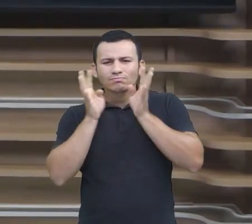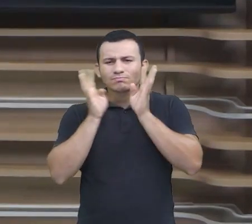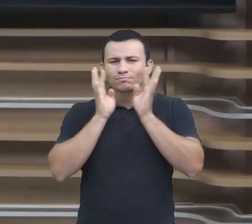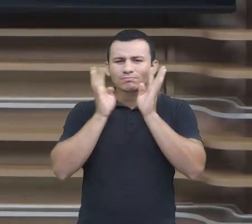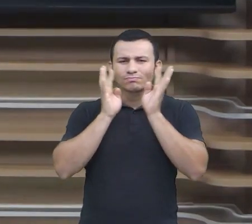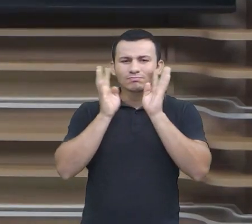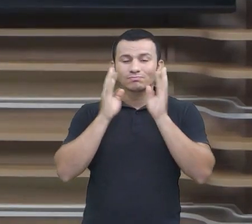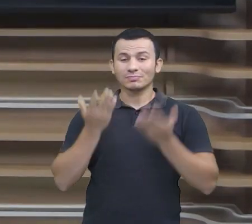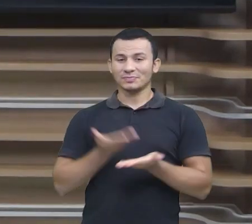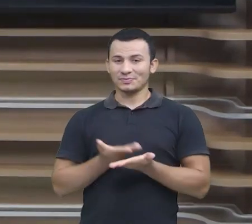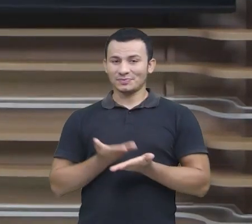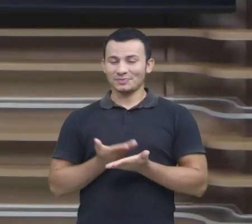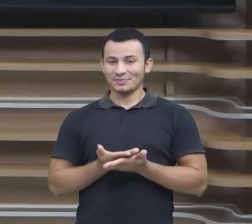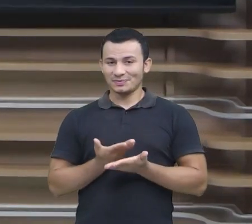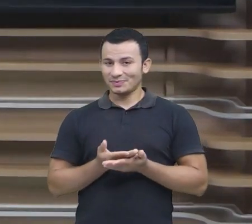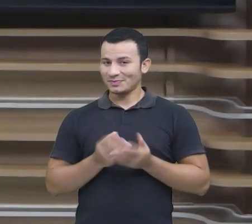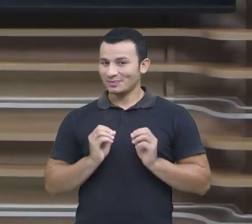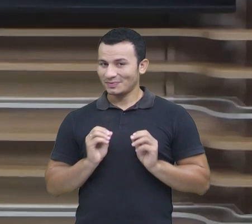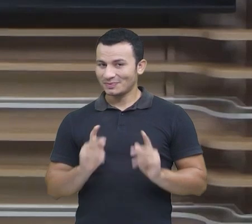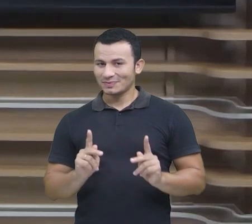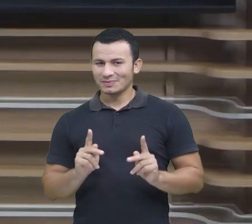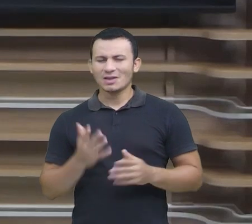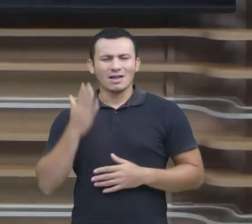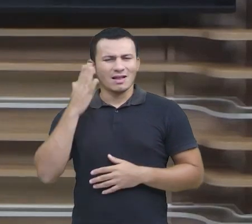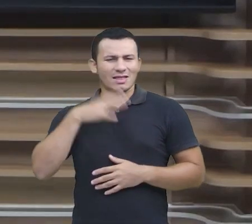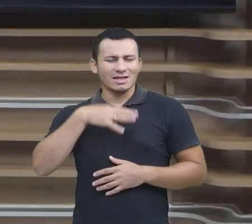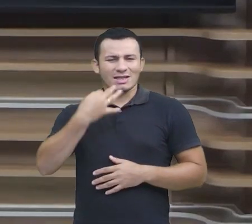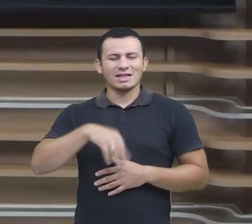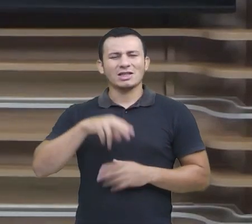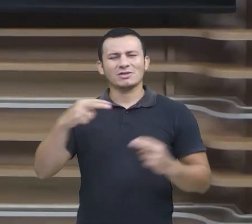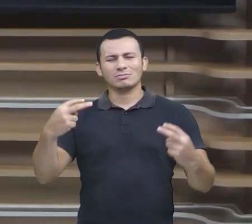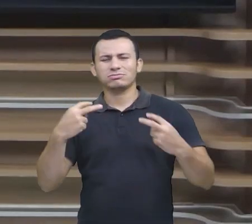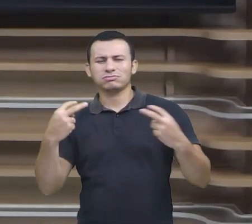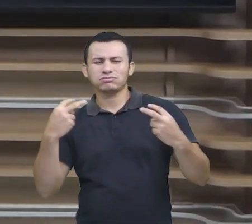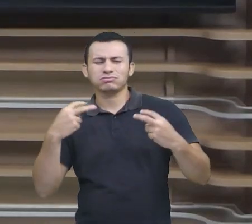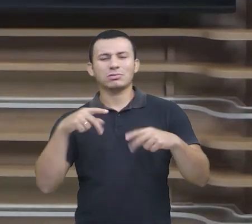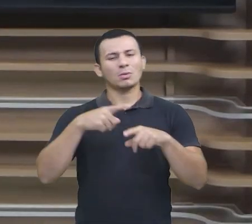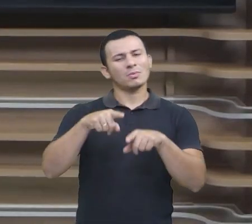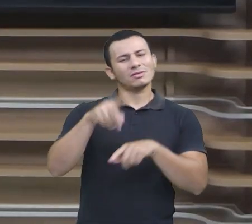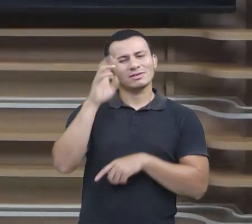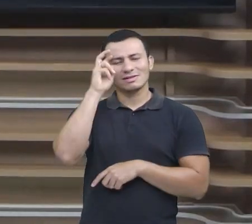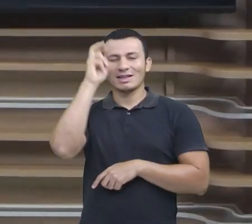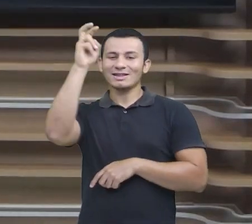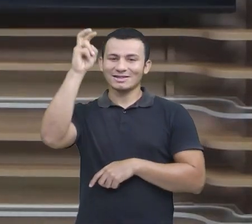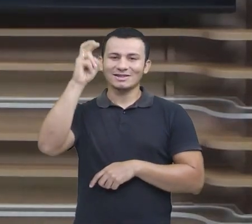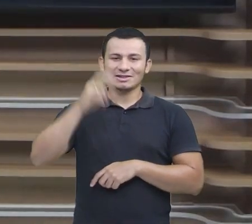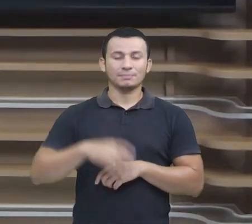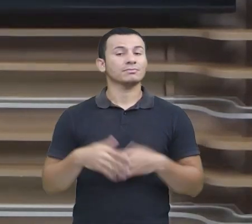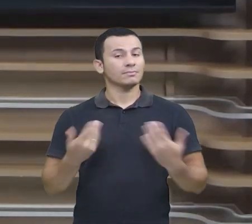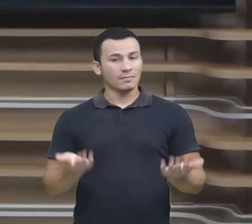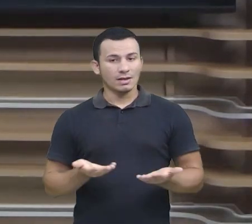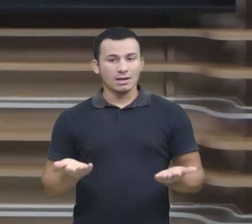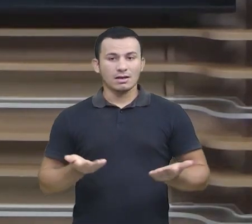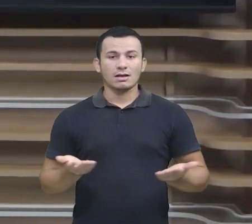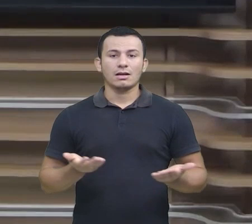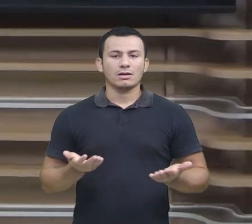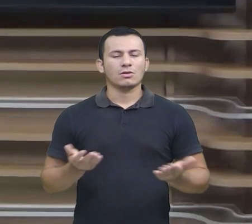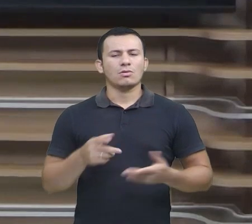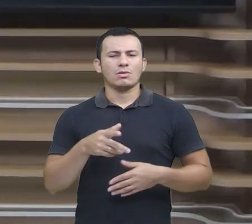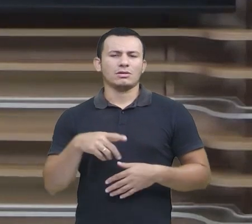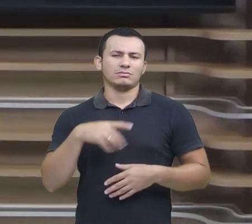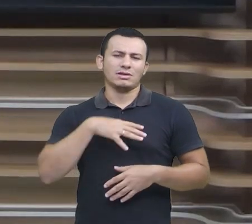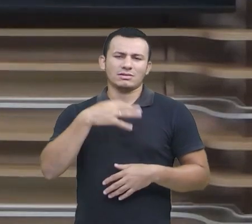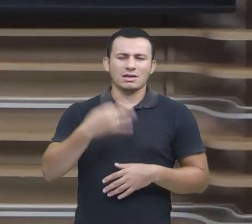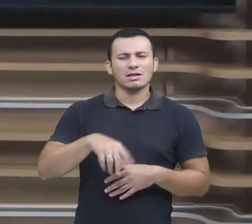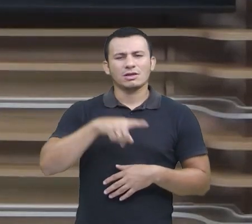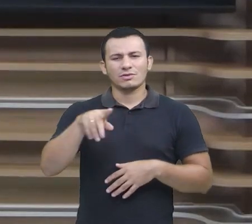nas nossas aulas. Eu sei que vocês ficaram porque vocês são muito inteligentes. Agora, crianças, que eu sei que vocês